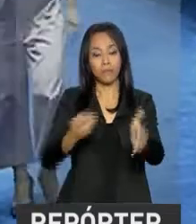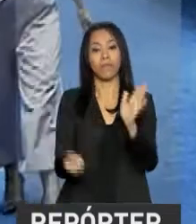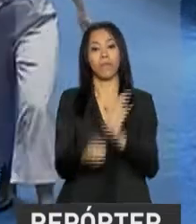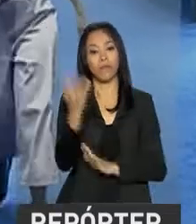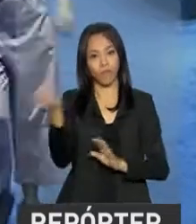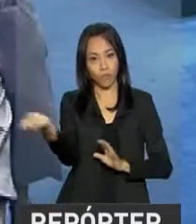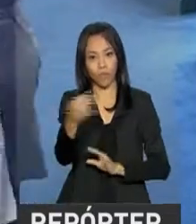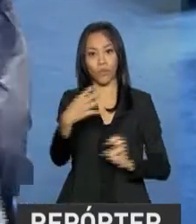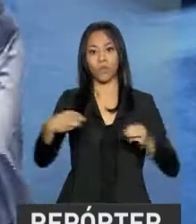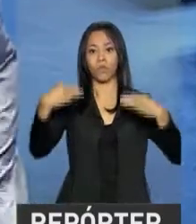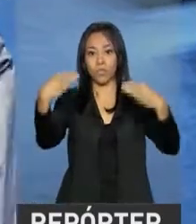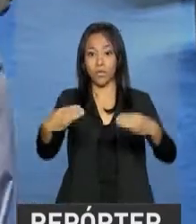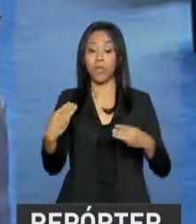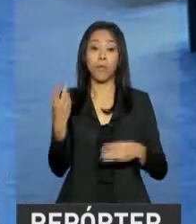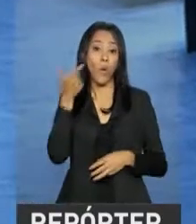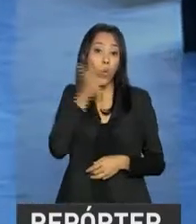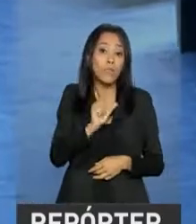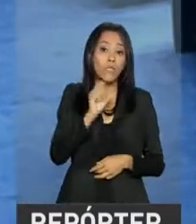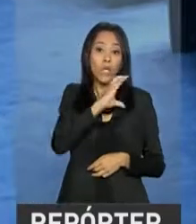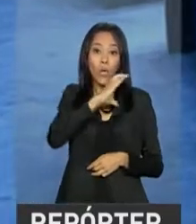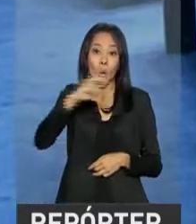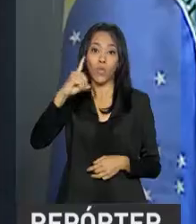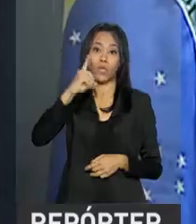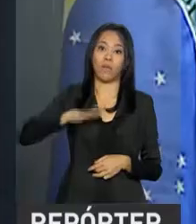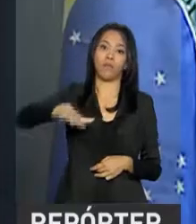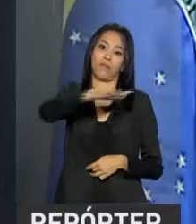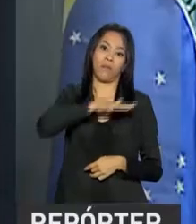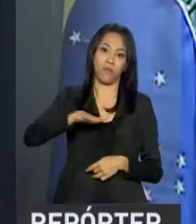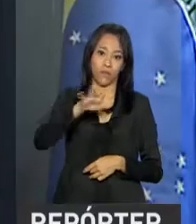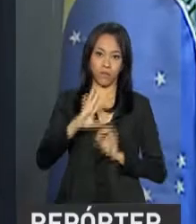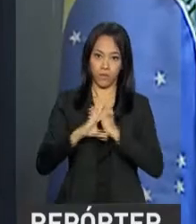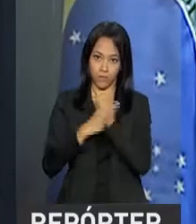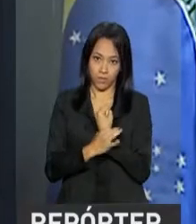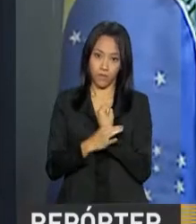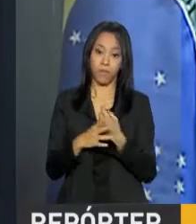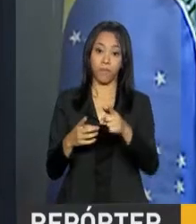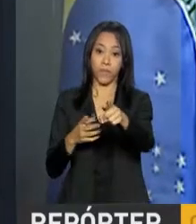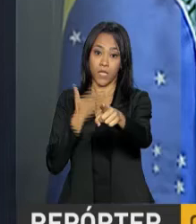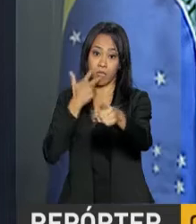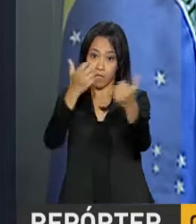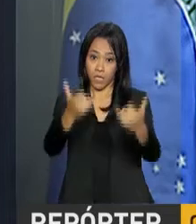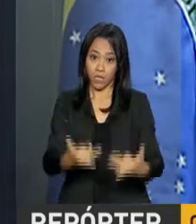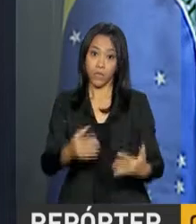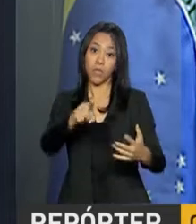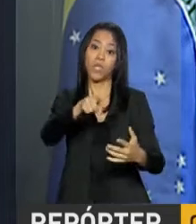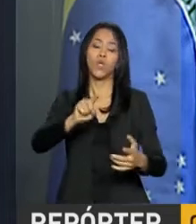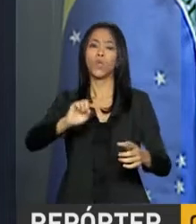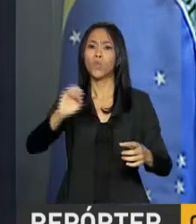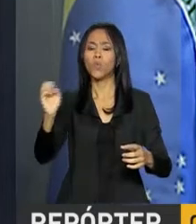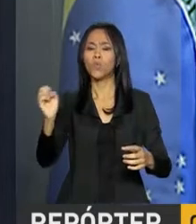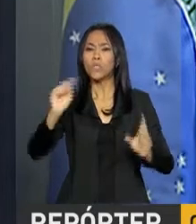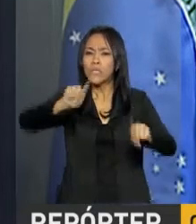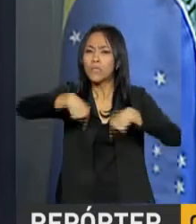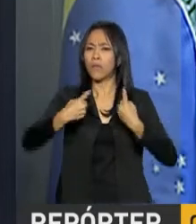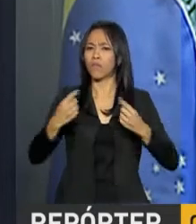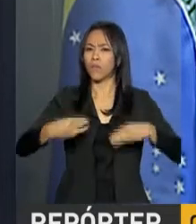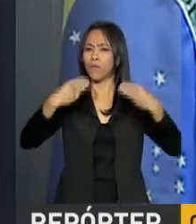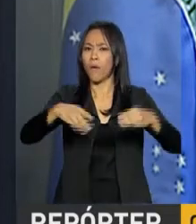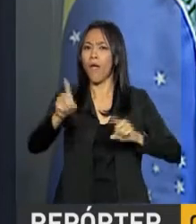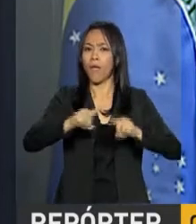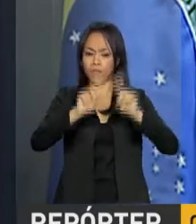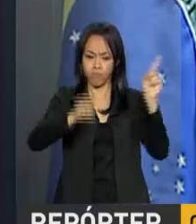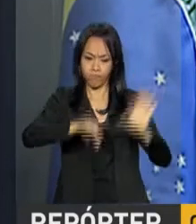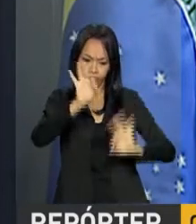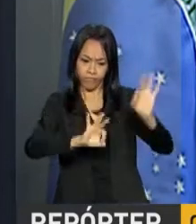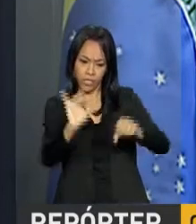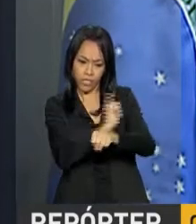para ampliar a coordenação na área. O grande desafio desse ministério é estabelecer um planejamento estratégico,